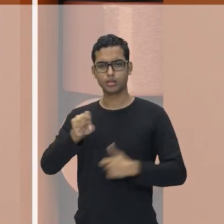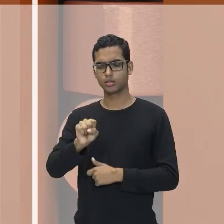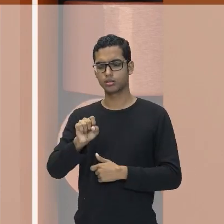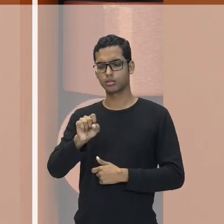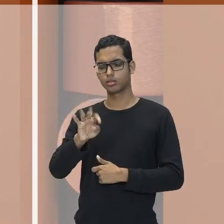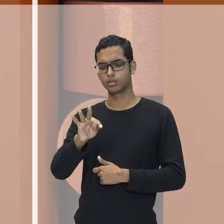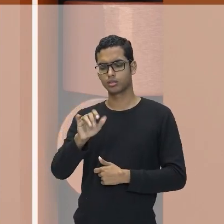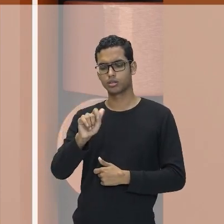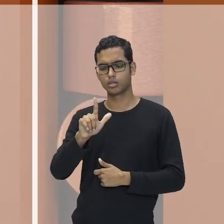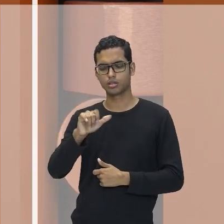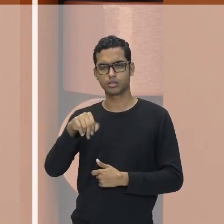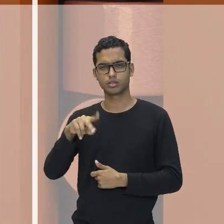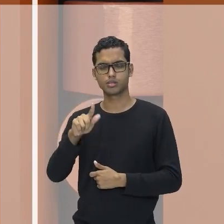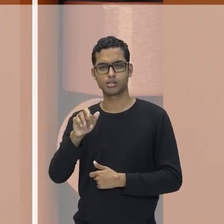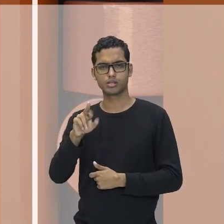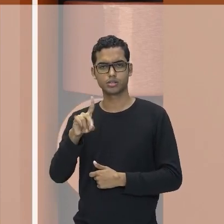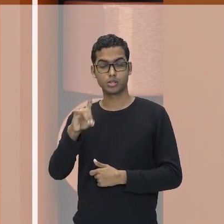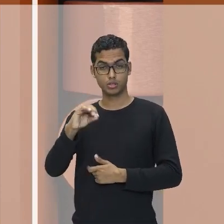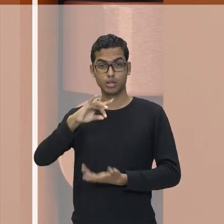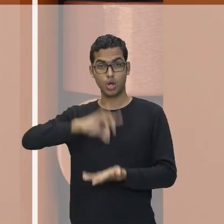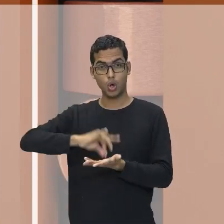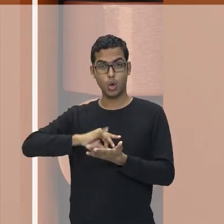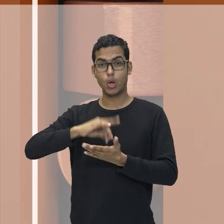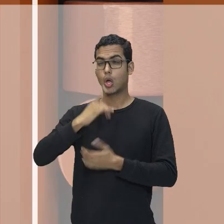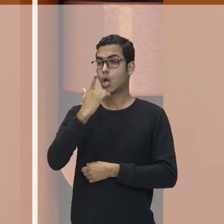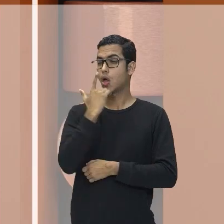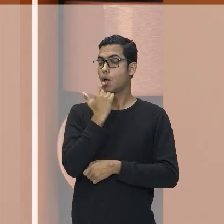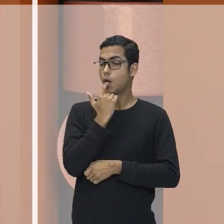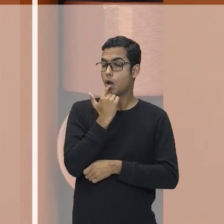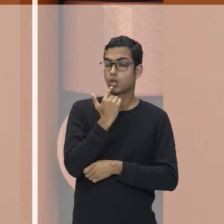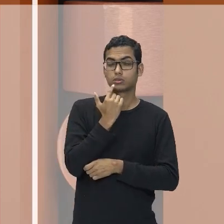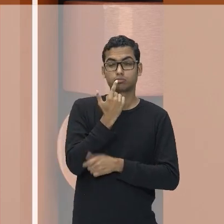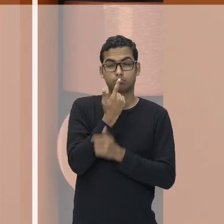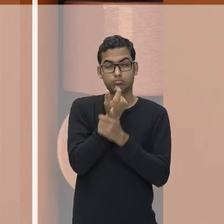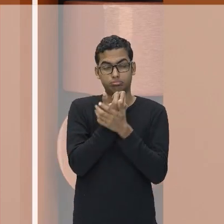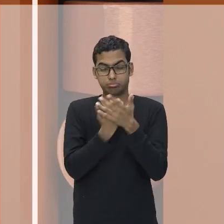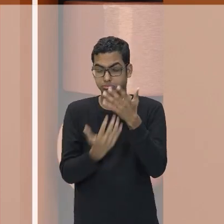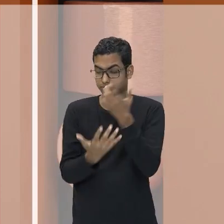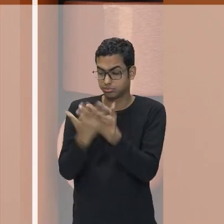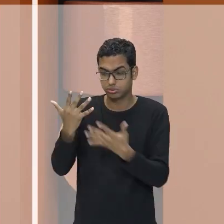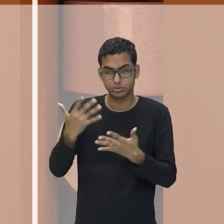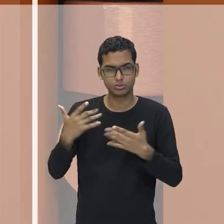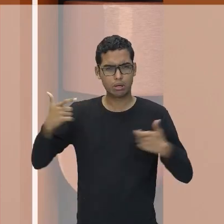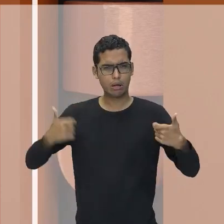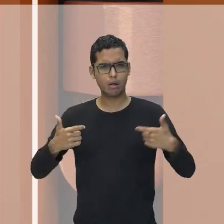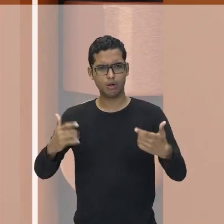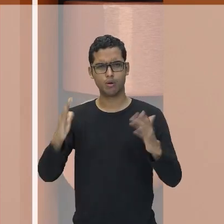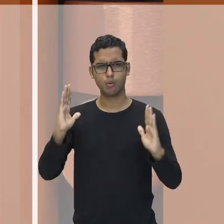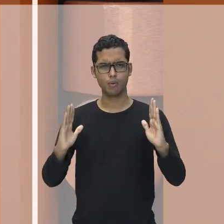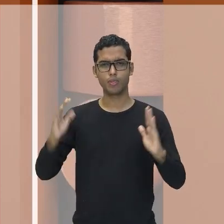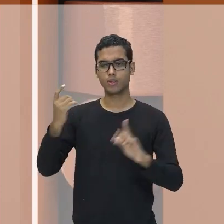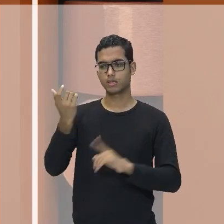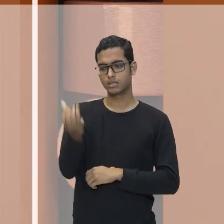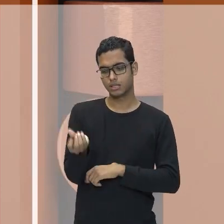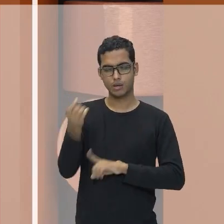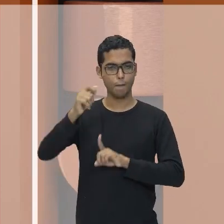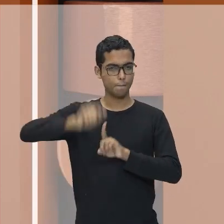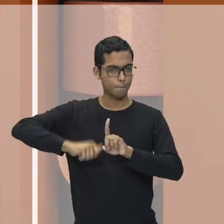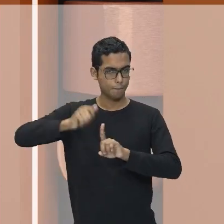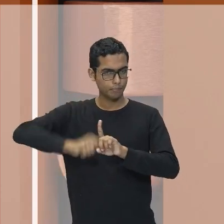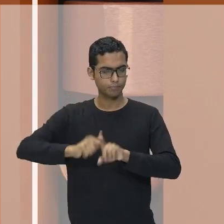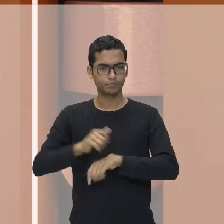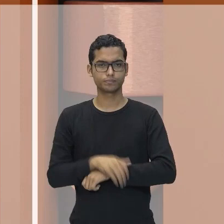foi travada a batalha mais sangrenta e mais duradoura. Durou pouco mais de 6 meses, aproximadamente